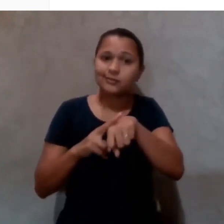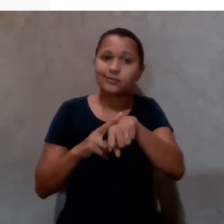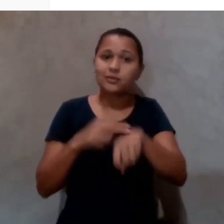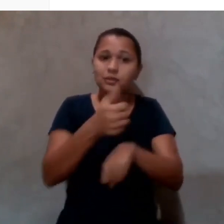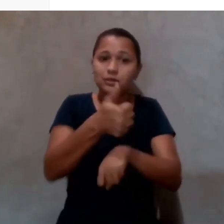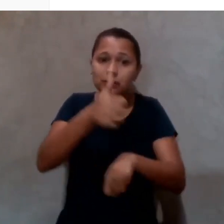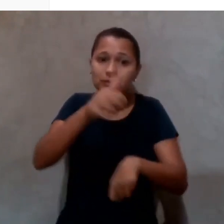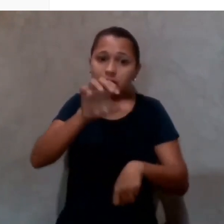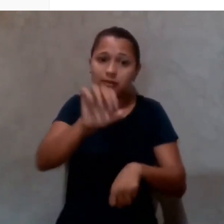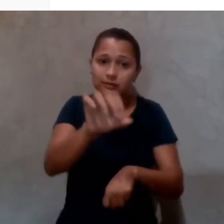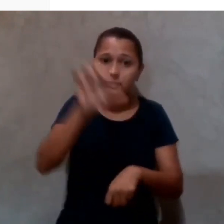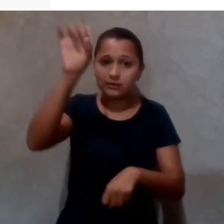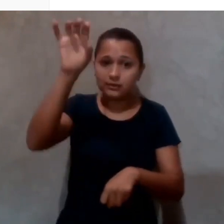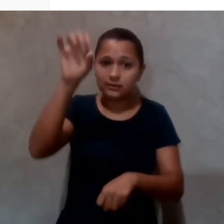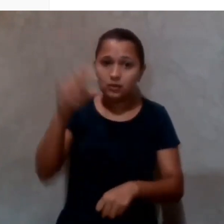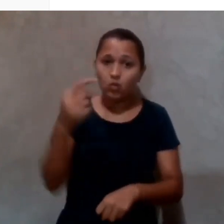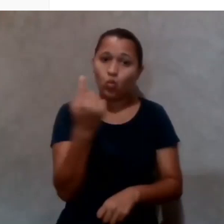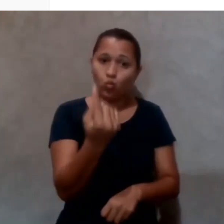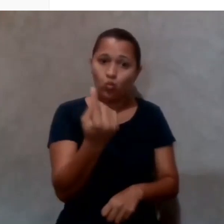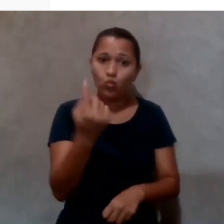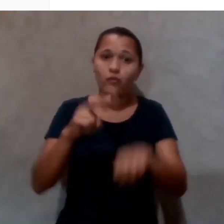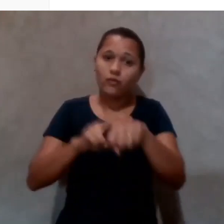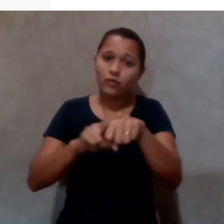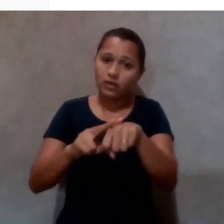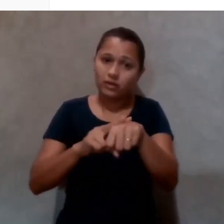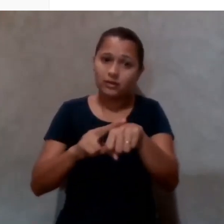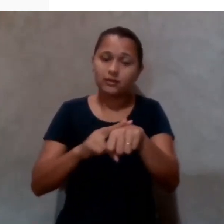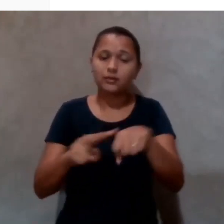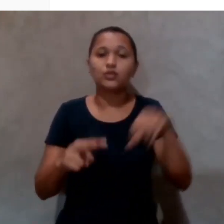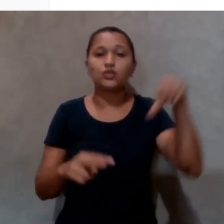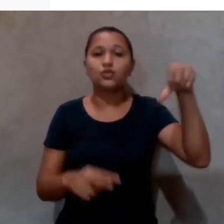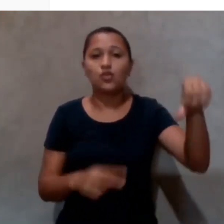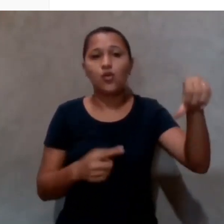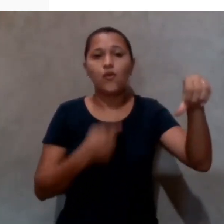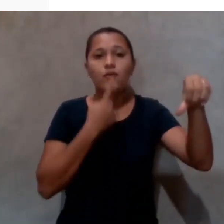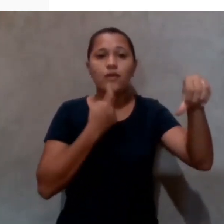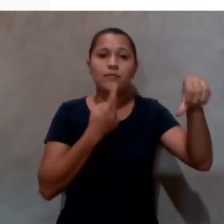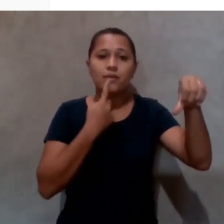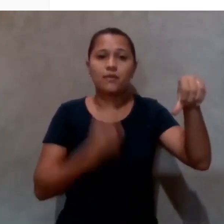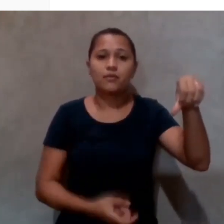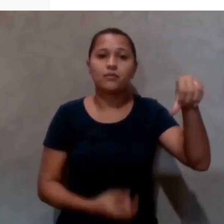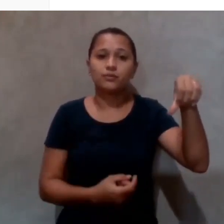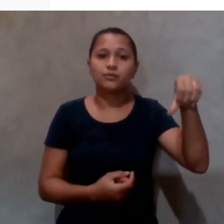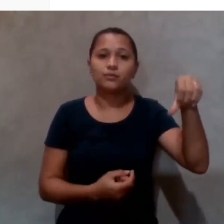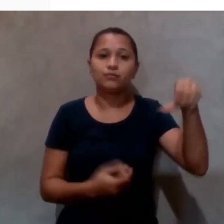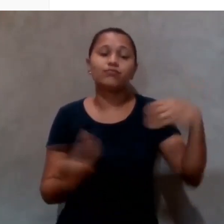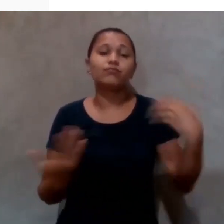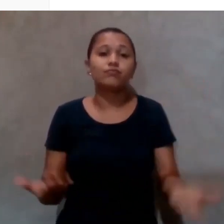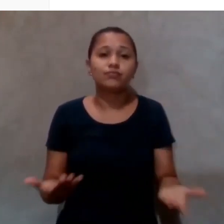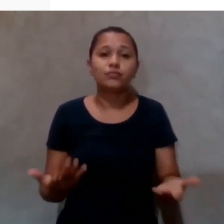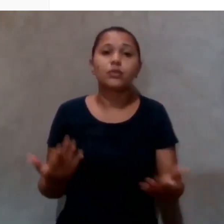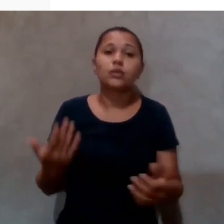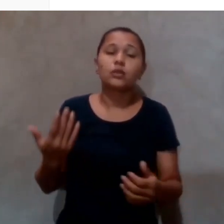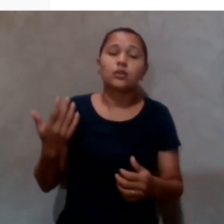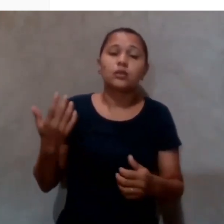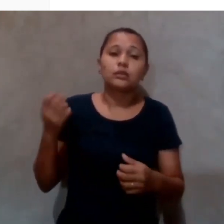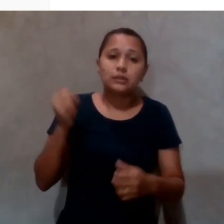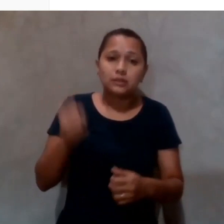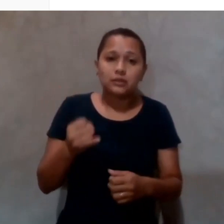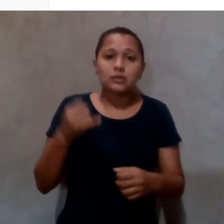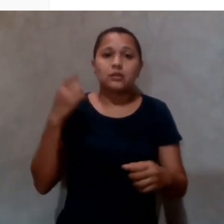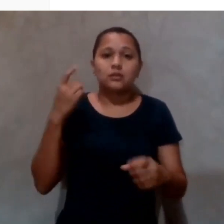obviamente, 9 vão ser vermelhos. Então, a fim de chegarmos na probabilidade desejada, vamos dividir o